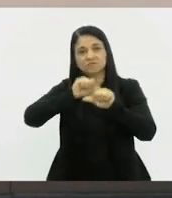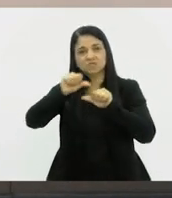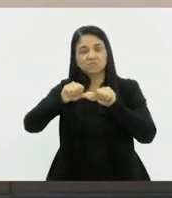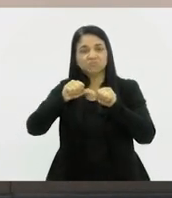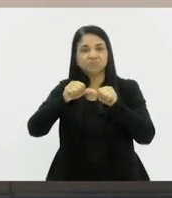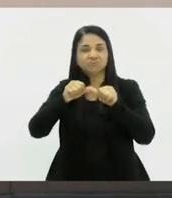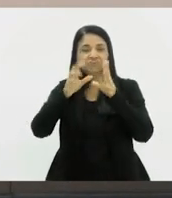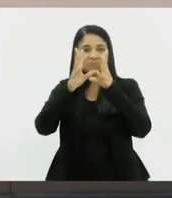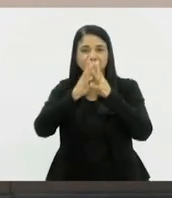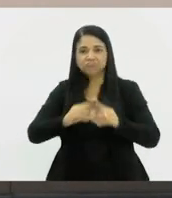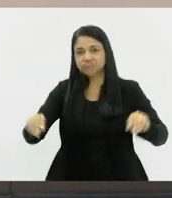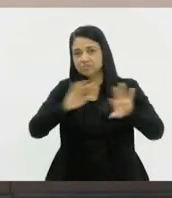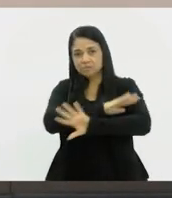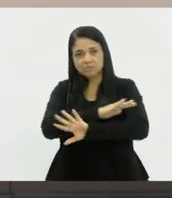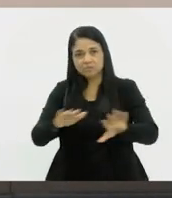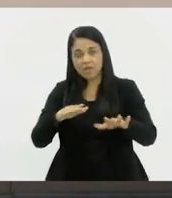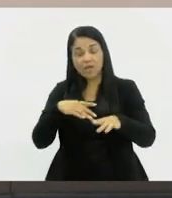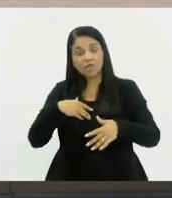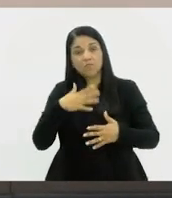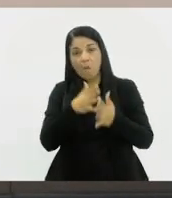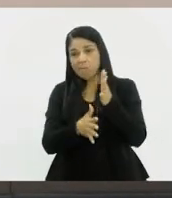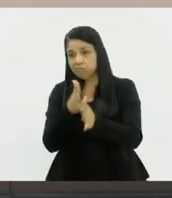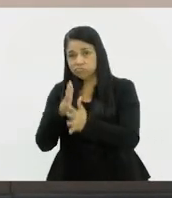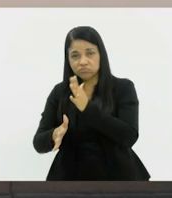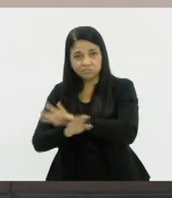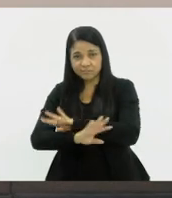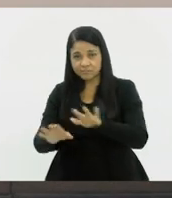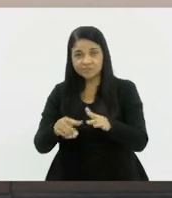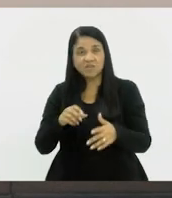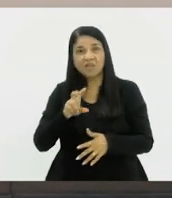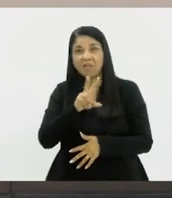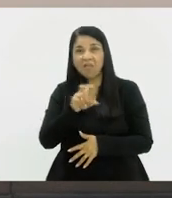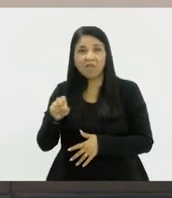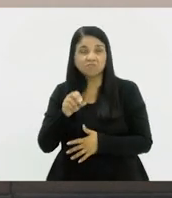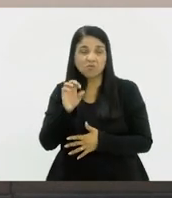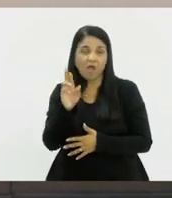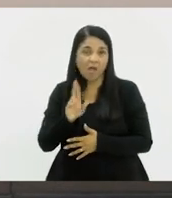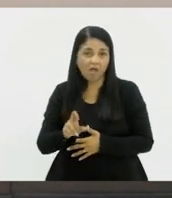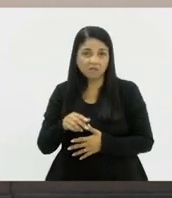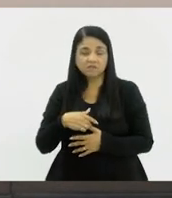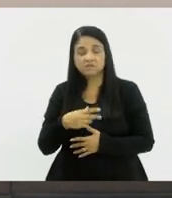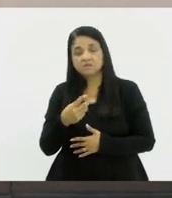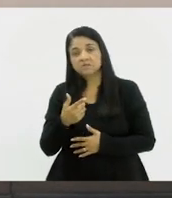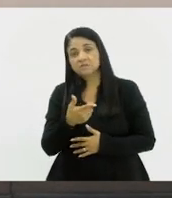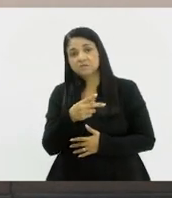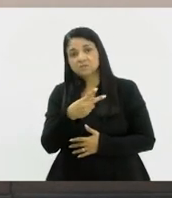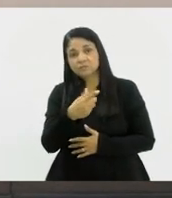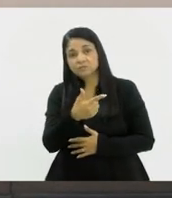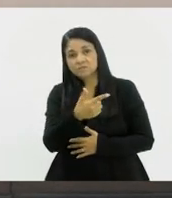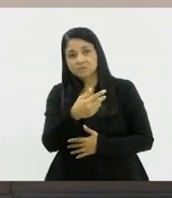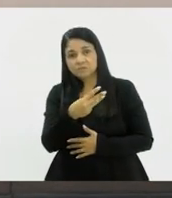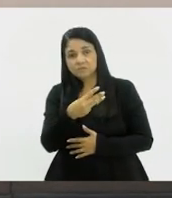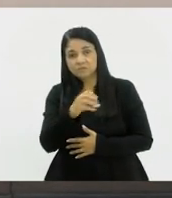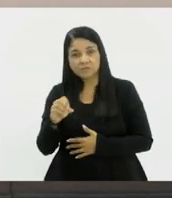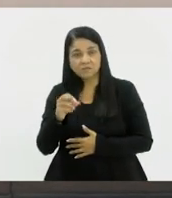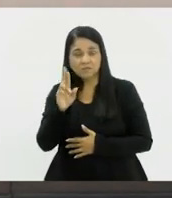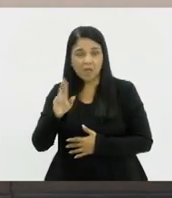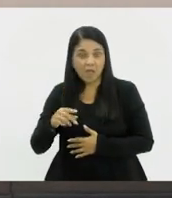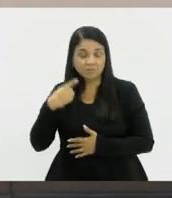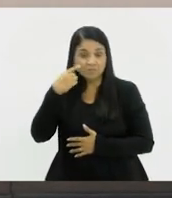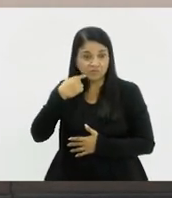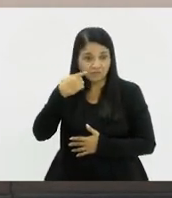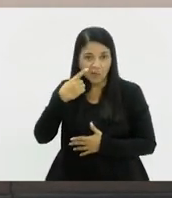aborrecimento e o ressarcimento era r$ 400 R 500 né além de tudo quebrou os advogados todos que